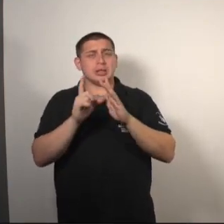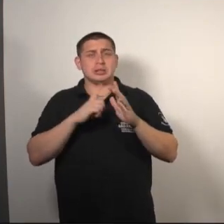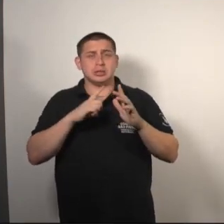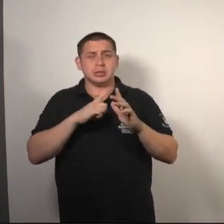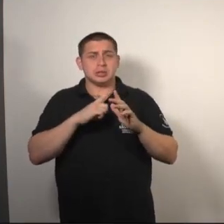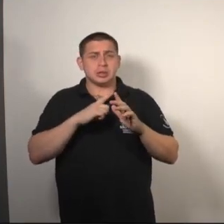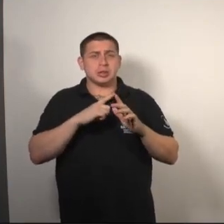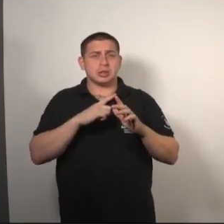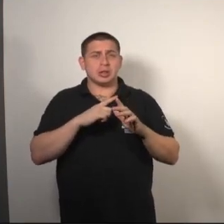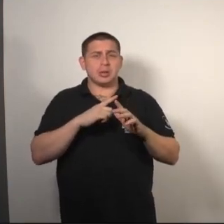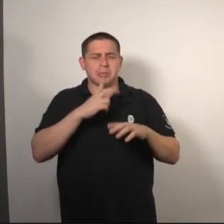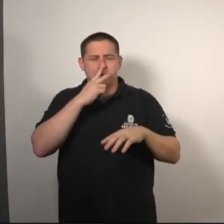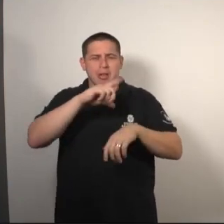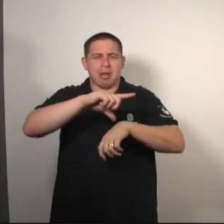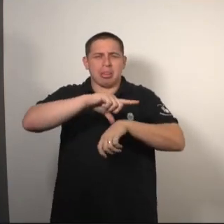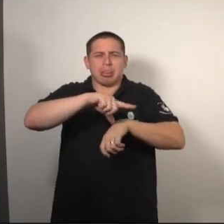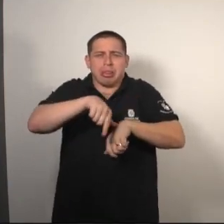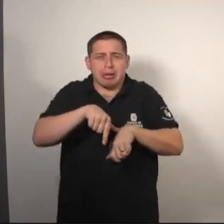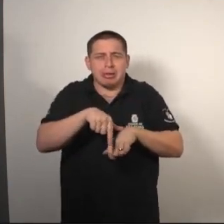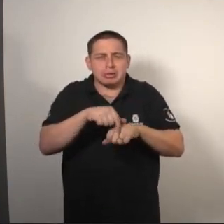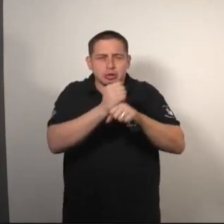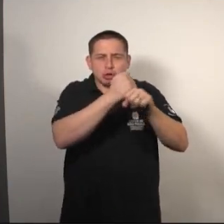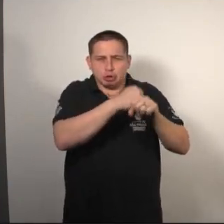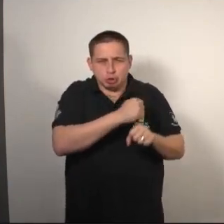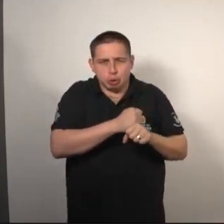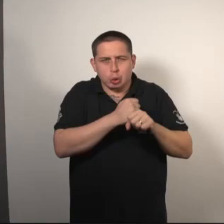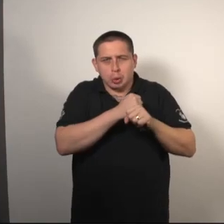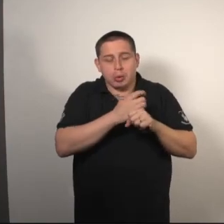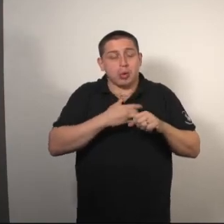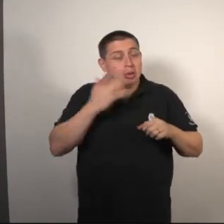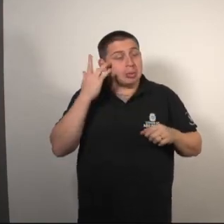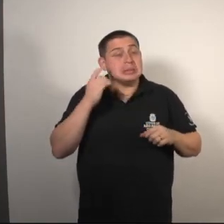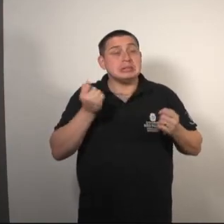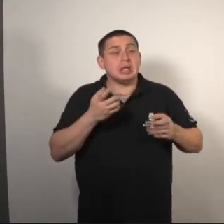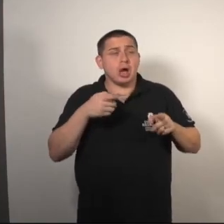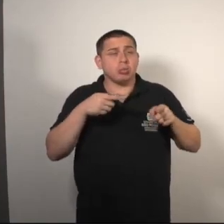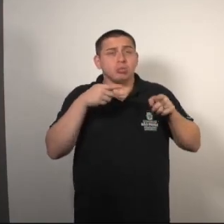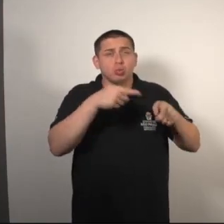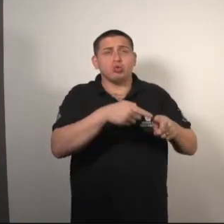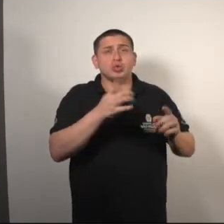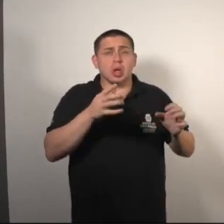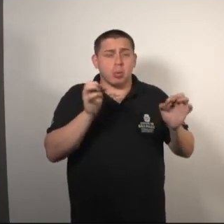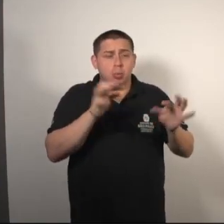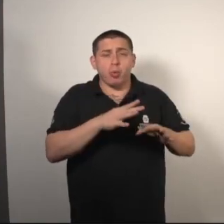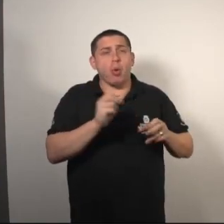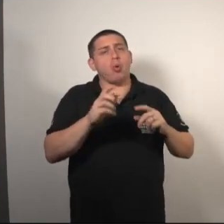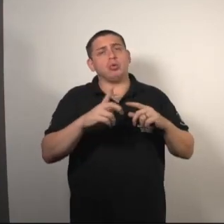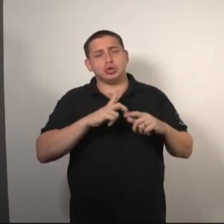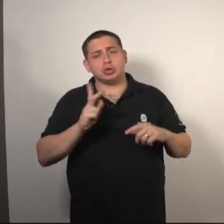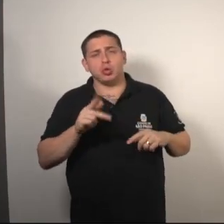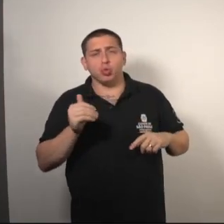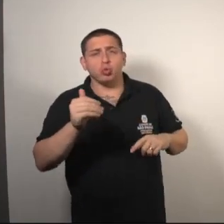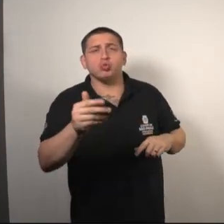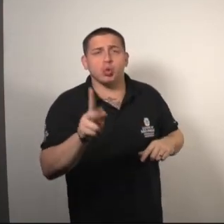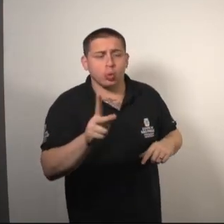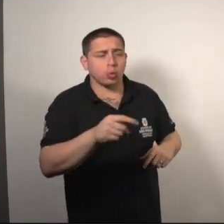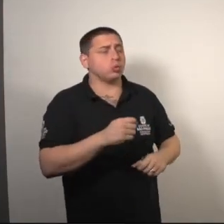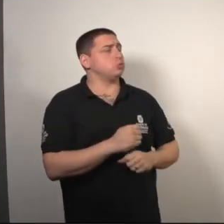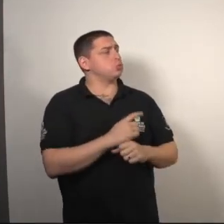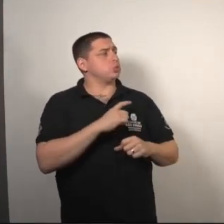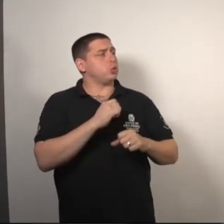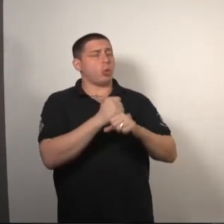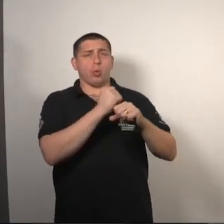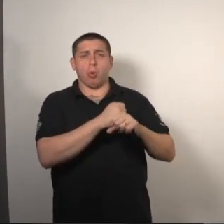pequeno atraso. Queria saber se elas já estão sendo priorizadas agora nesse novo anúncio aqui da Prefeitura.